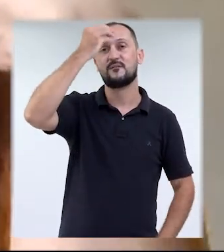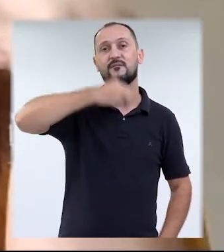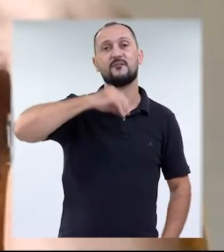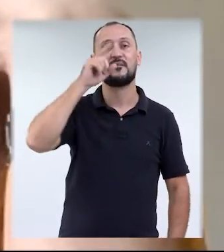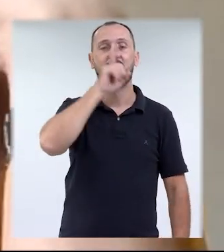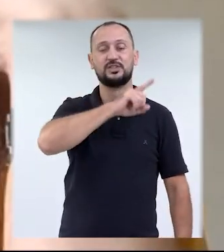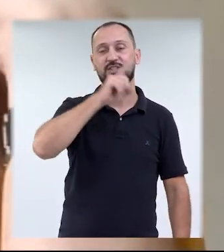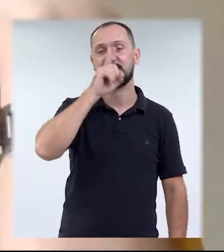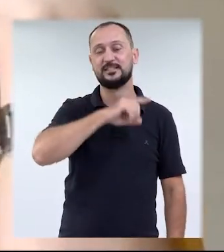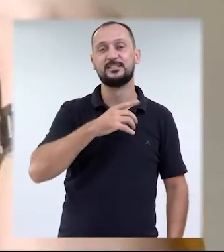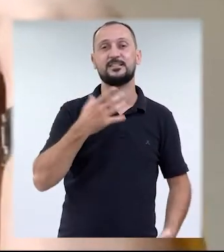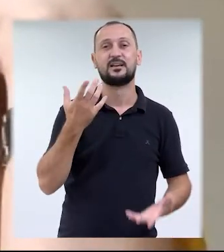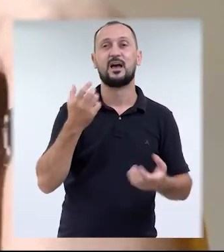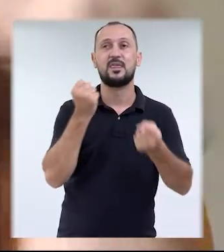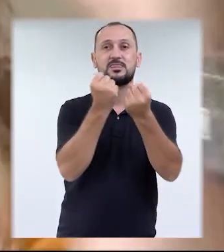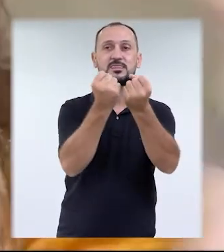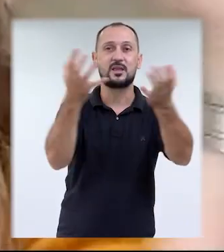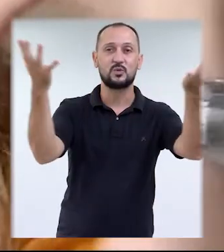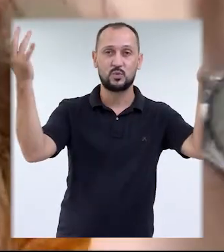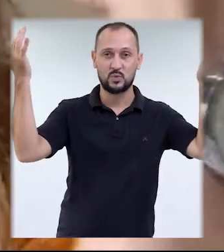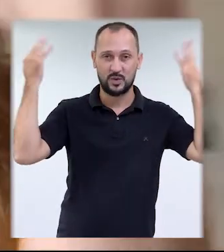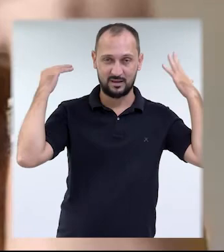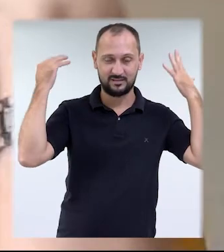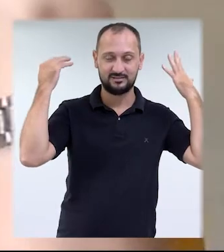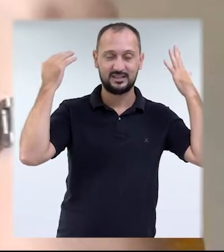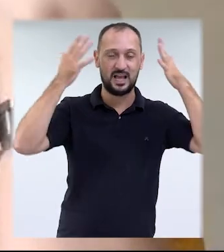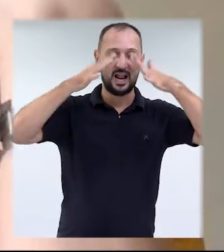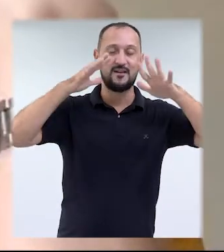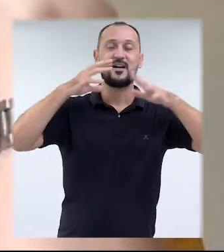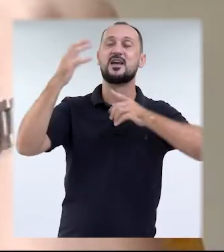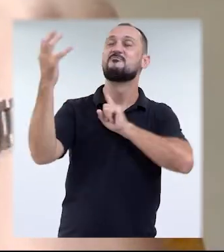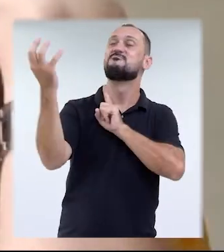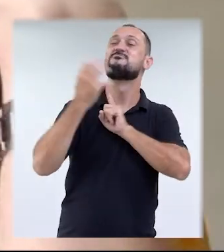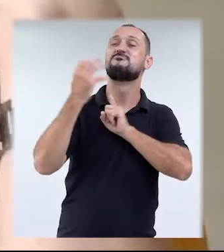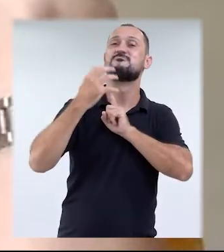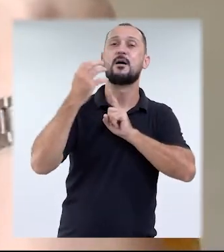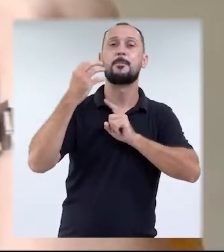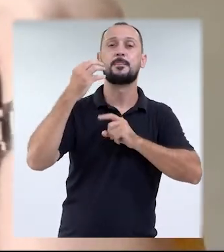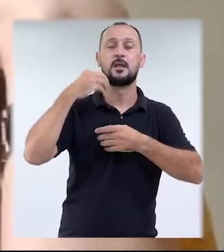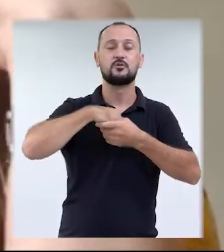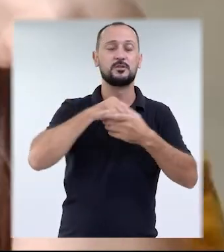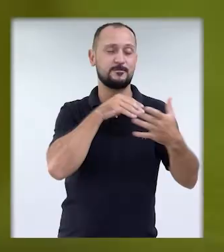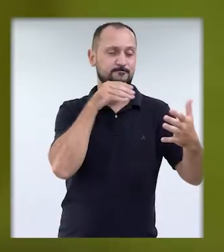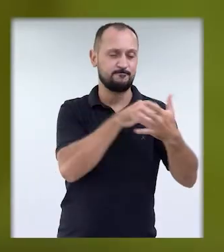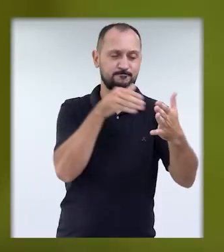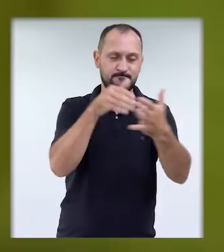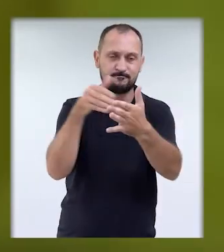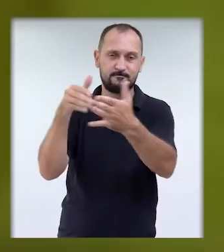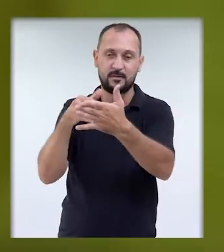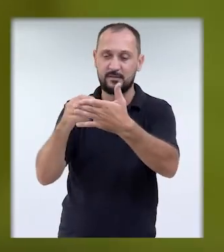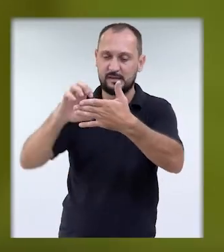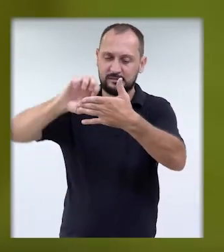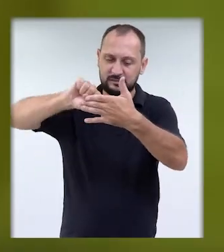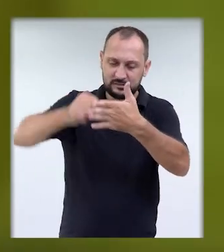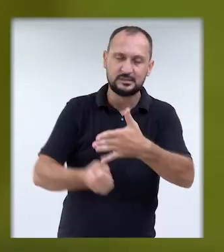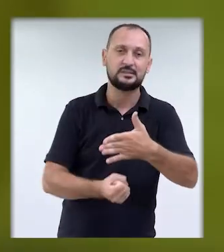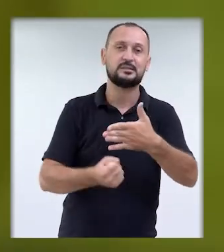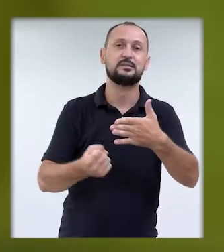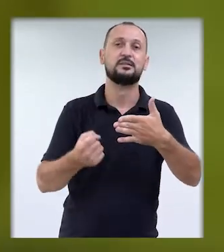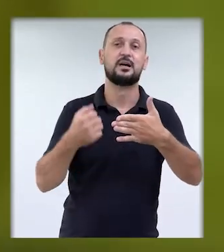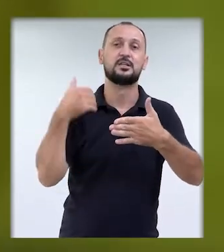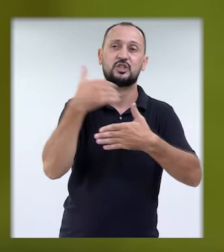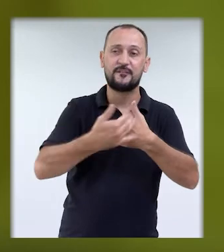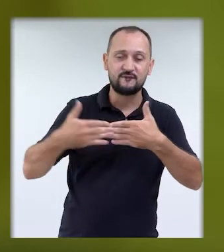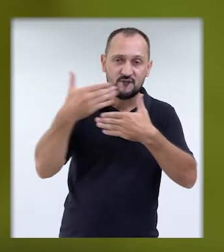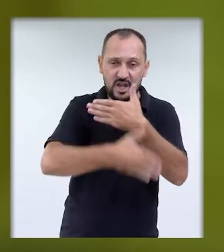né? Essa natureza selvagem, ela vai fragilizar as nossas barreiras, na verdade,